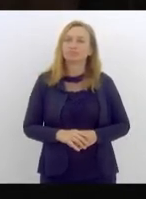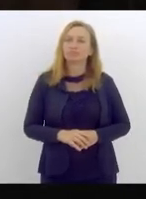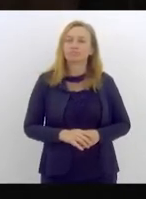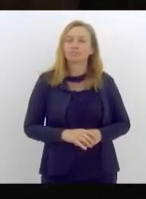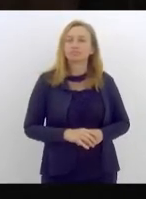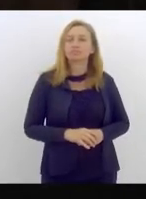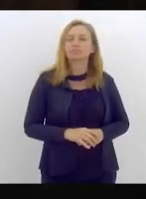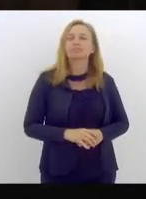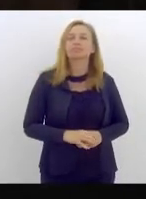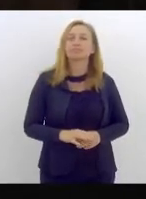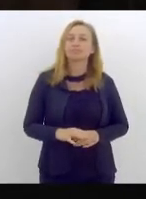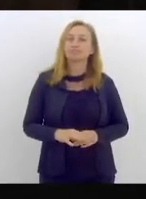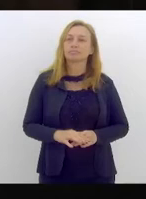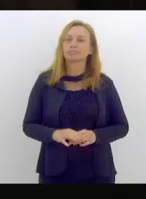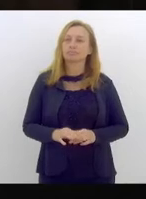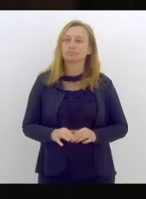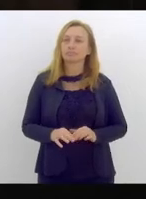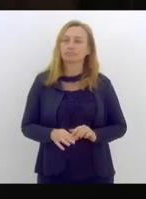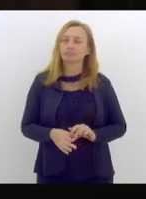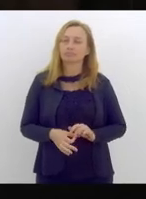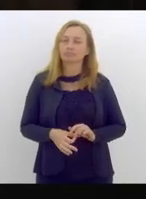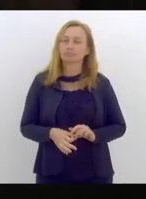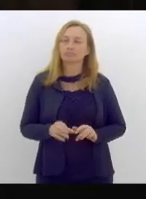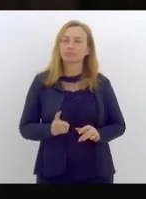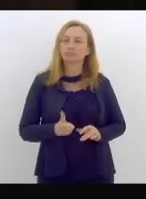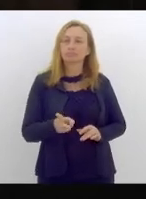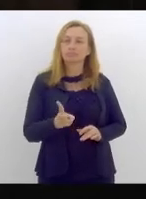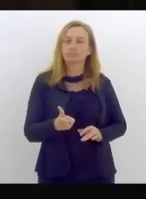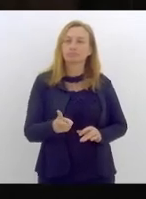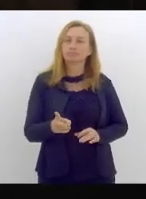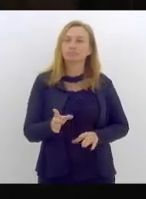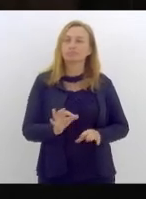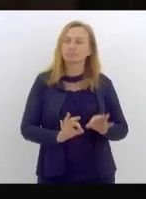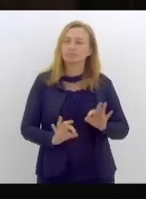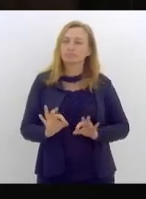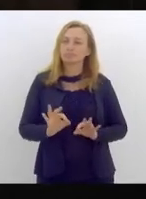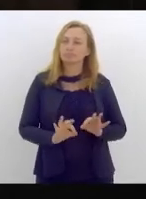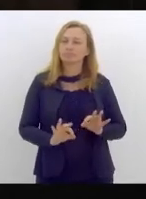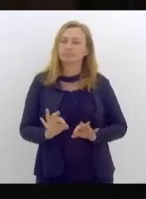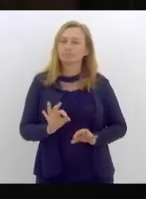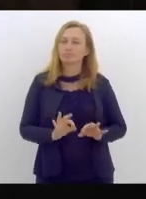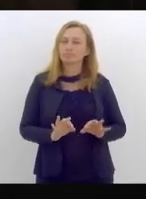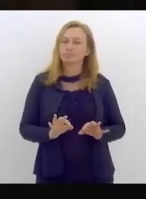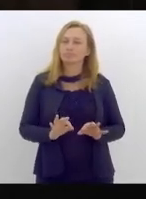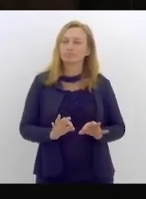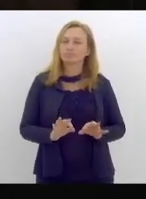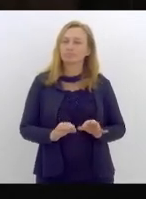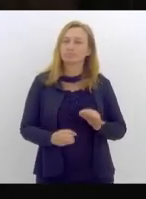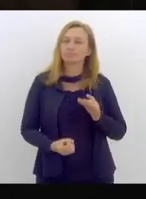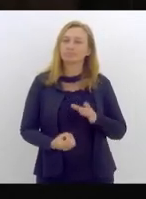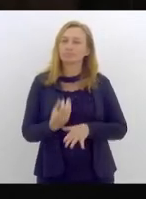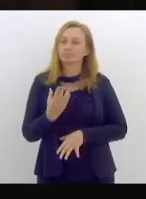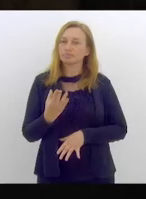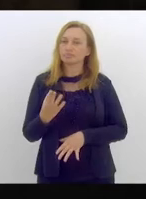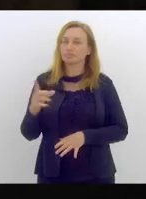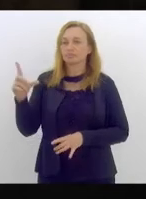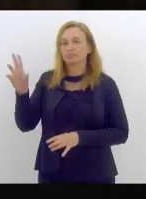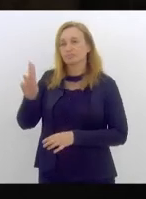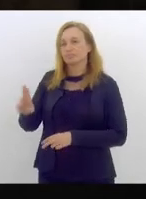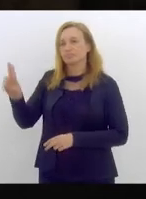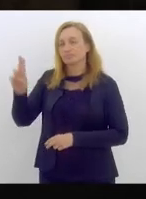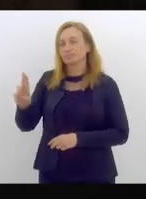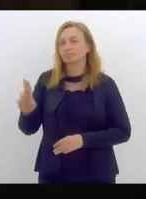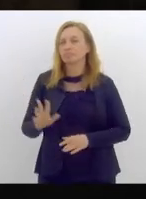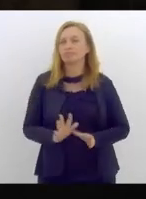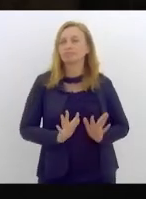como finalidade exatamente eh dar continuidade a trabalhar o projeto para a instalação da UnB e